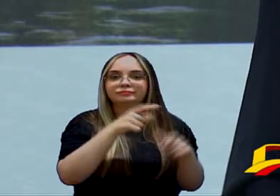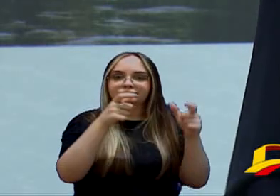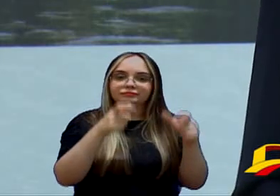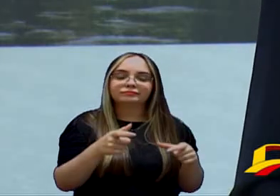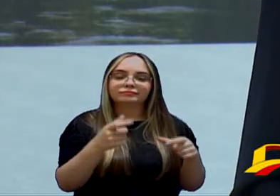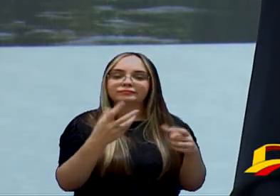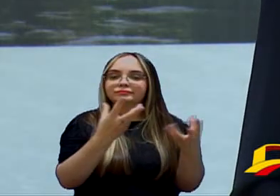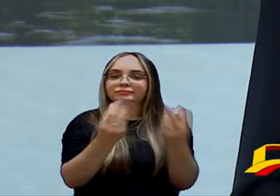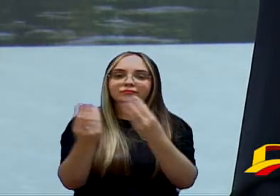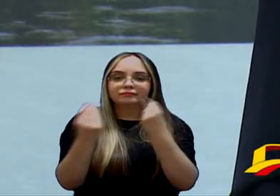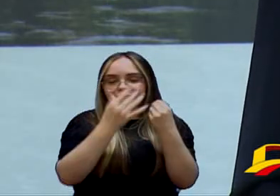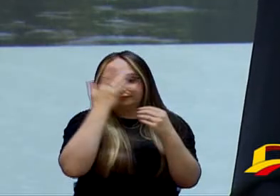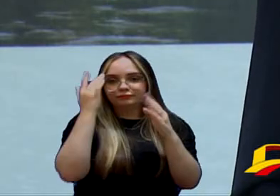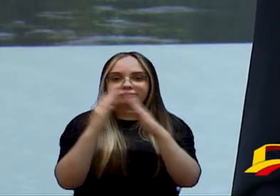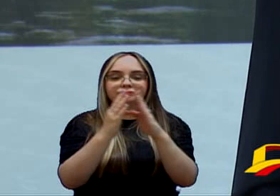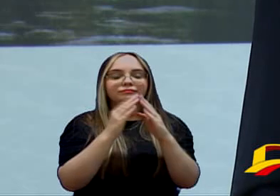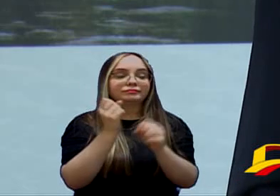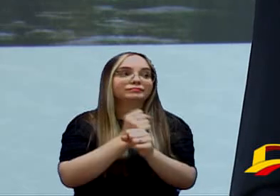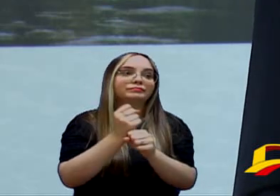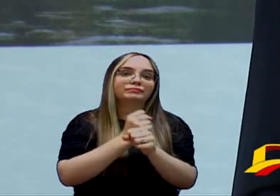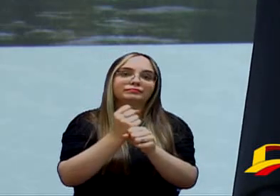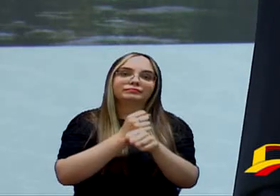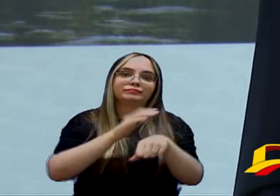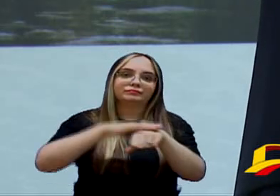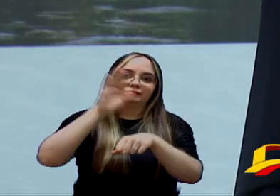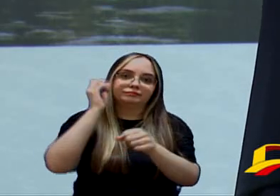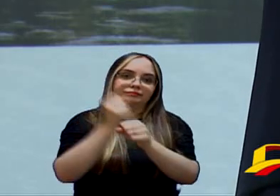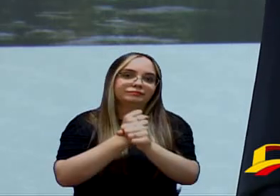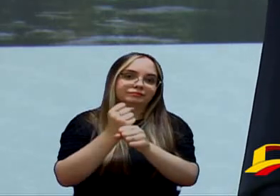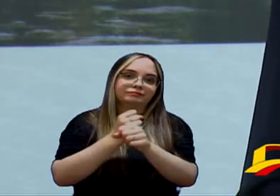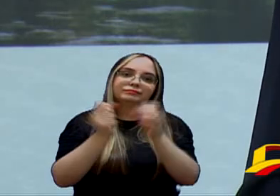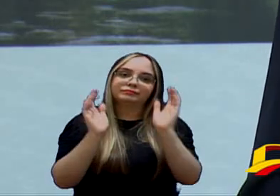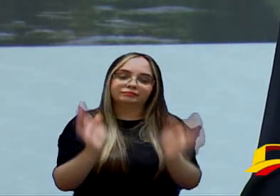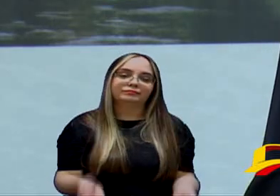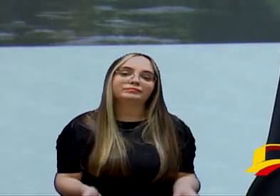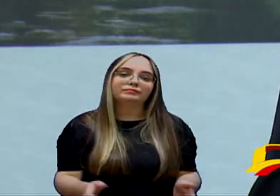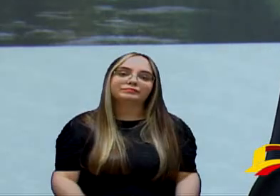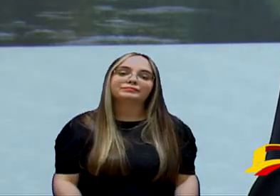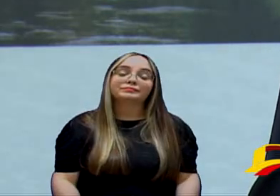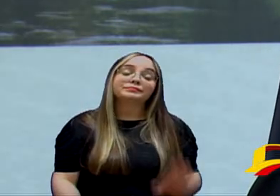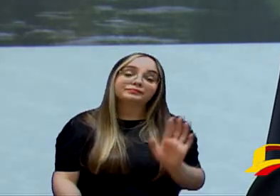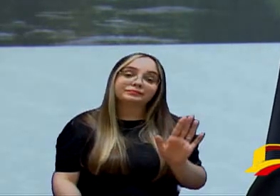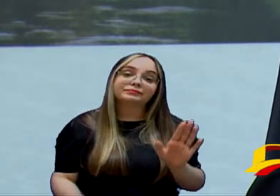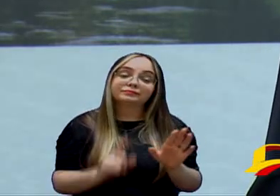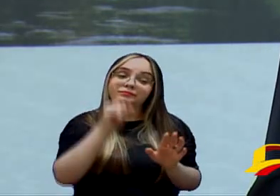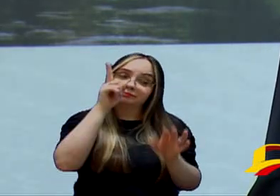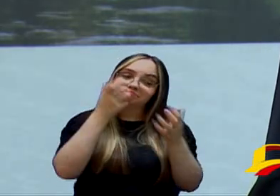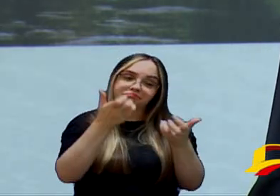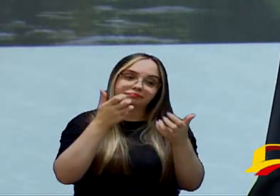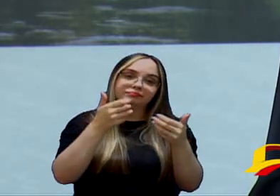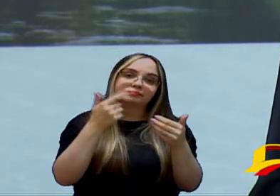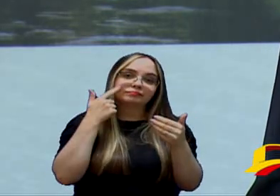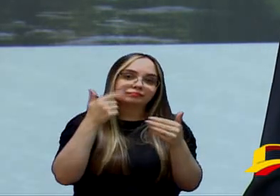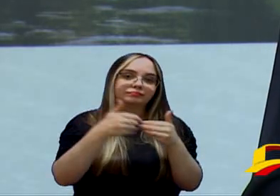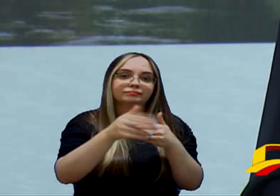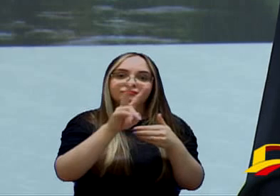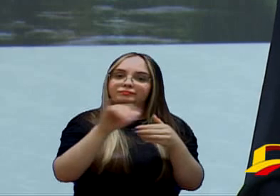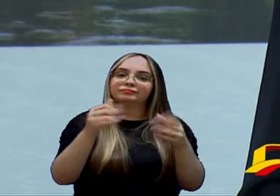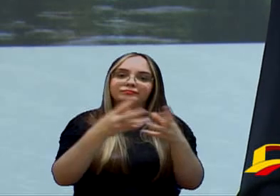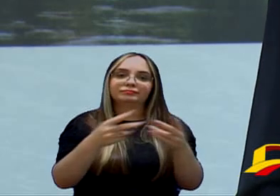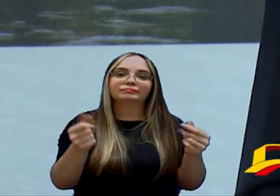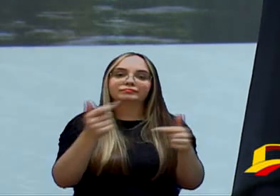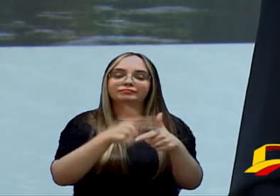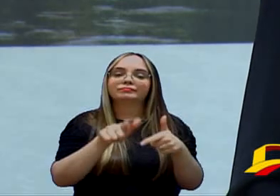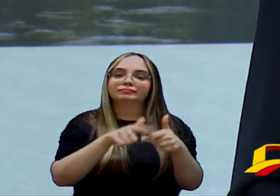pelos moradores a décadas e décadas não é mas que se Deus quiser vamos achar uma